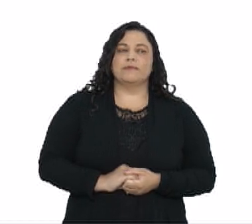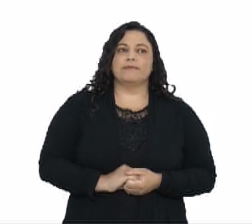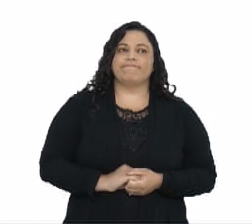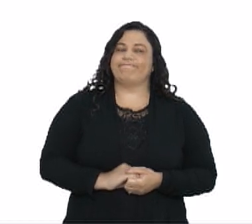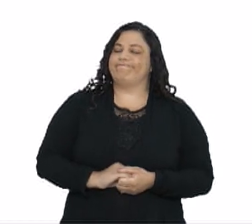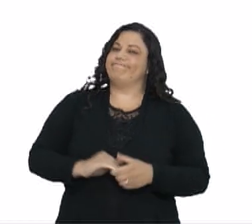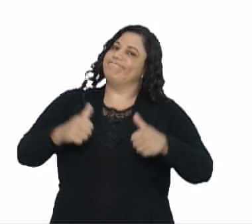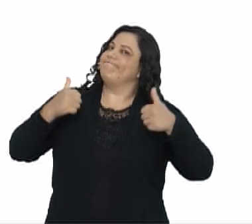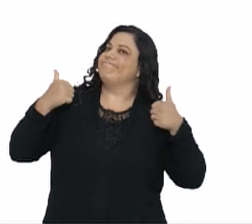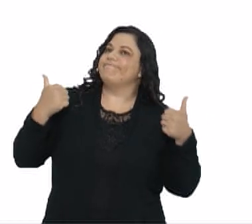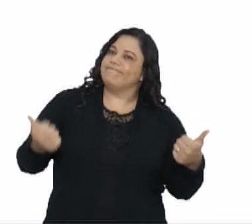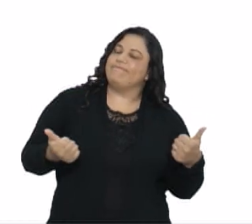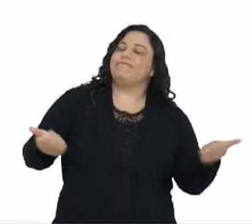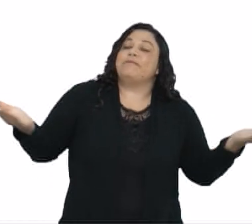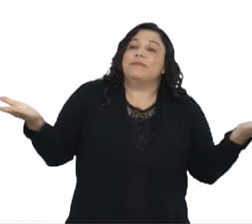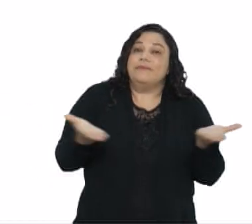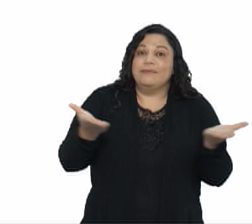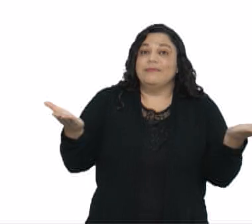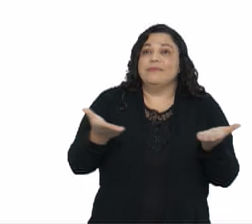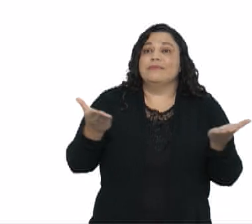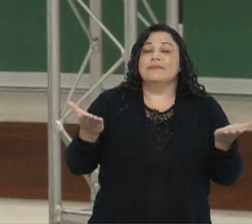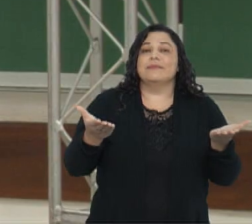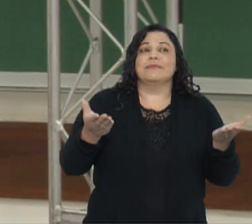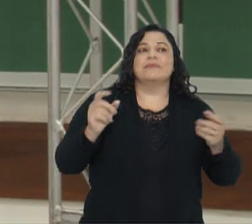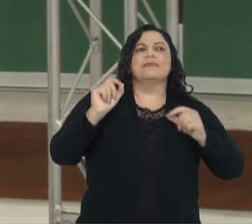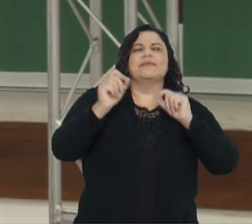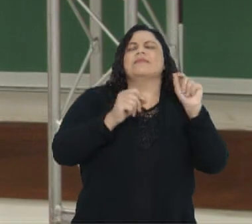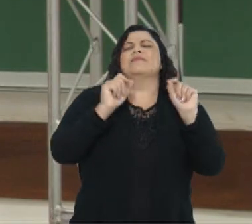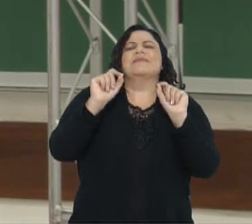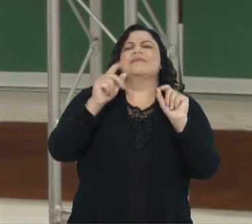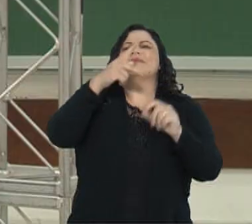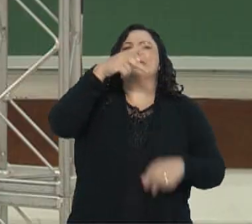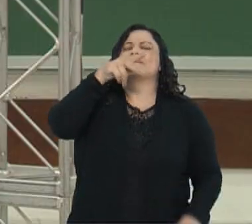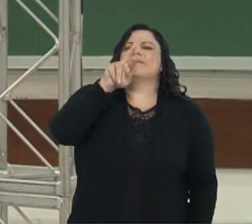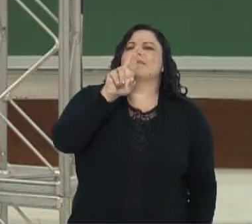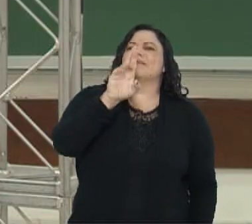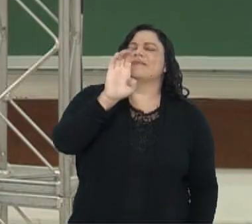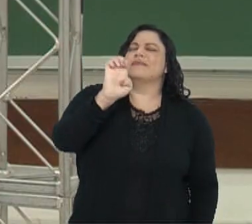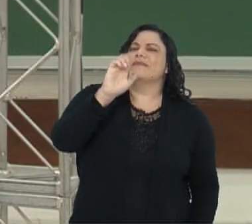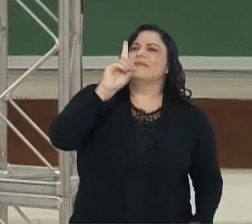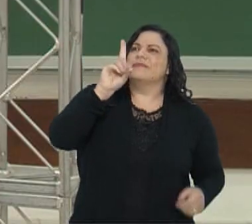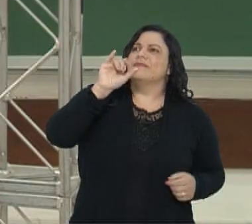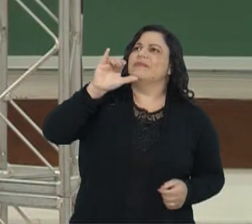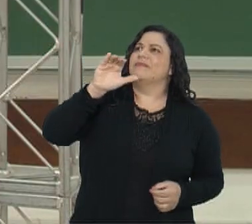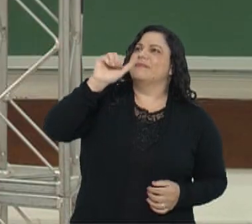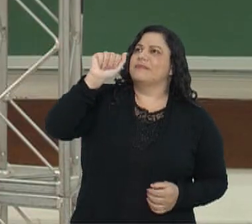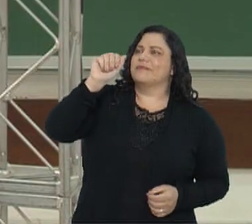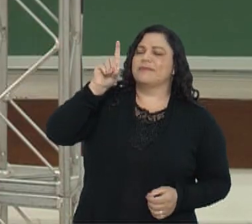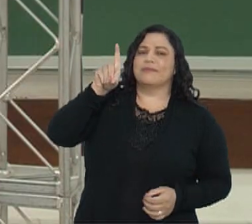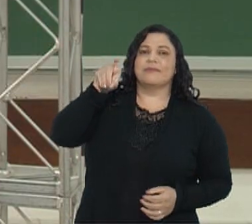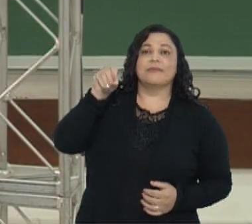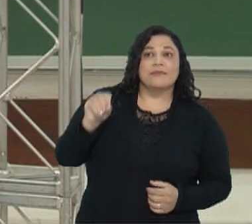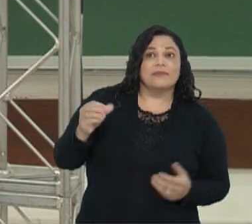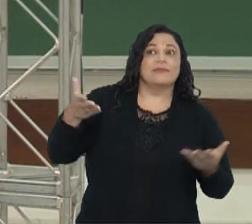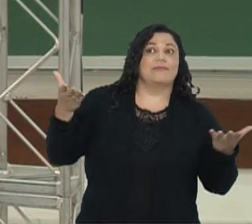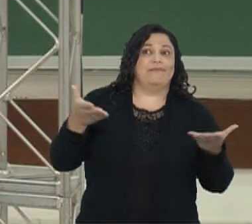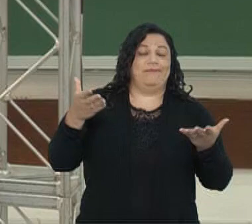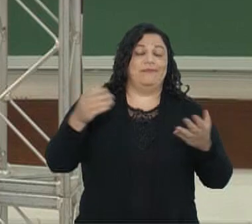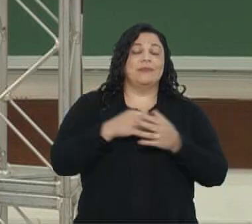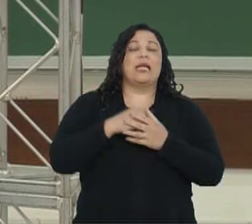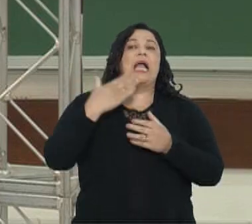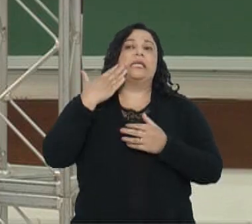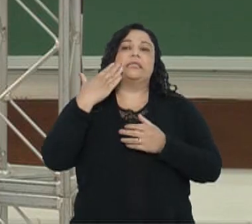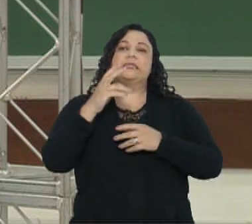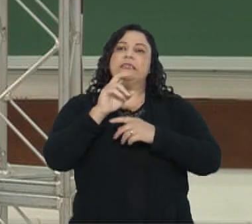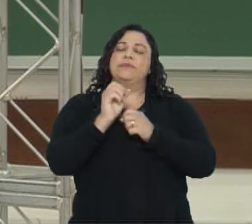Muito bem, agora vamos para o predicado. Já estudamos então o sujeito, já sabemos os 5 tipos,